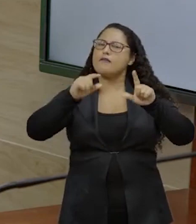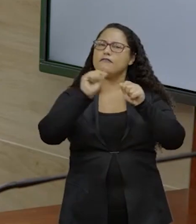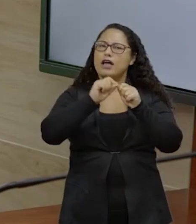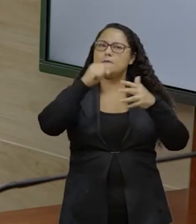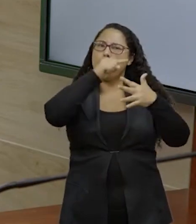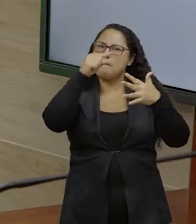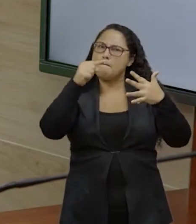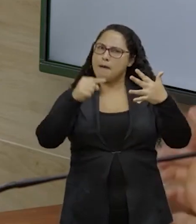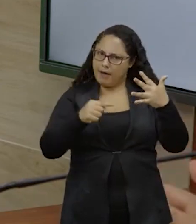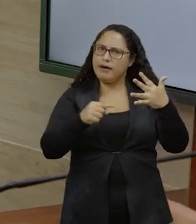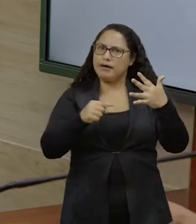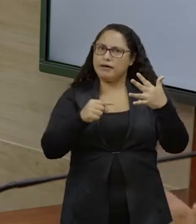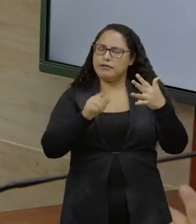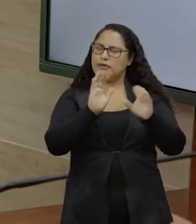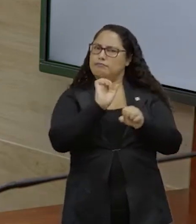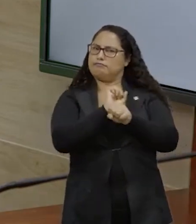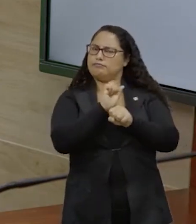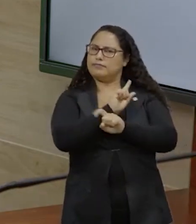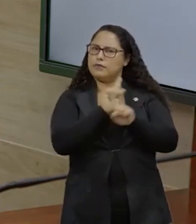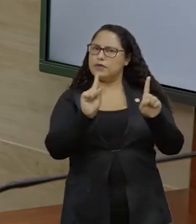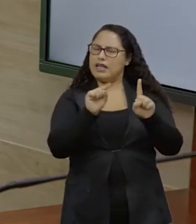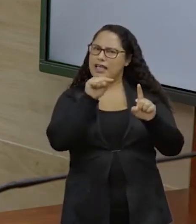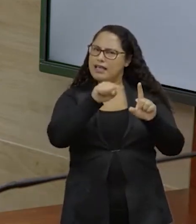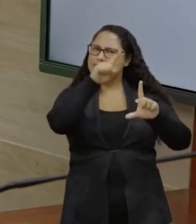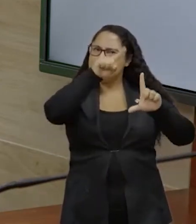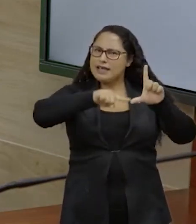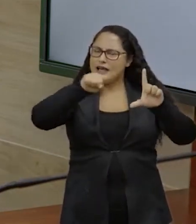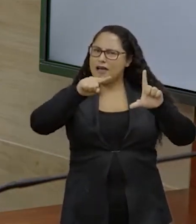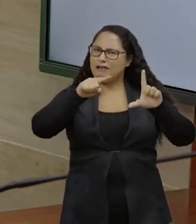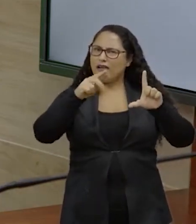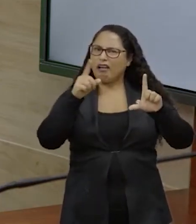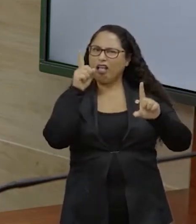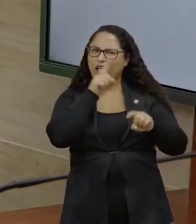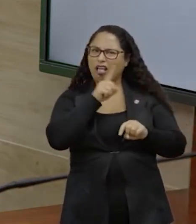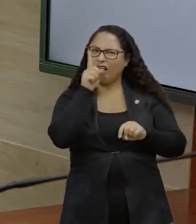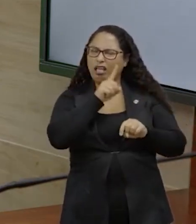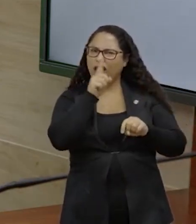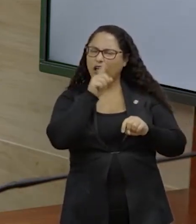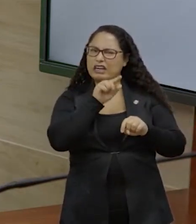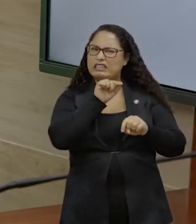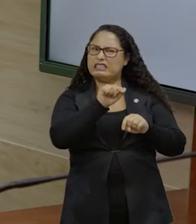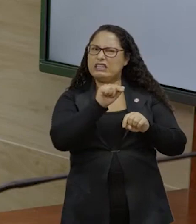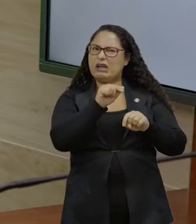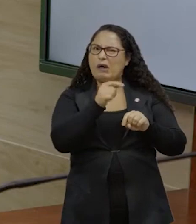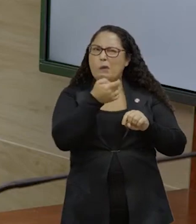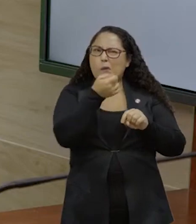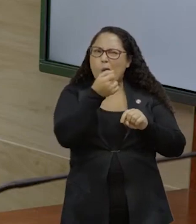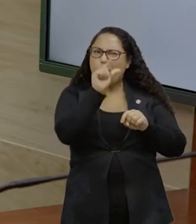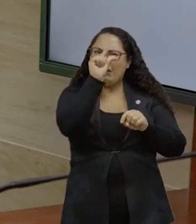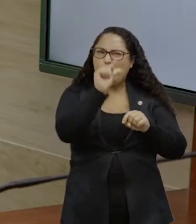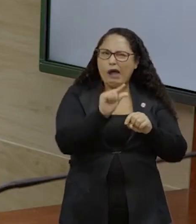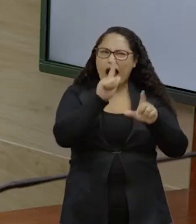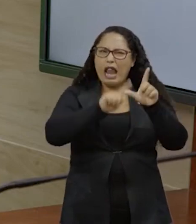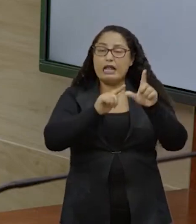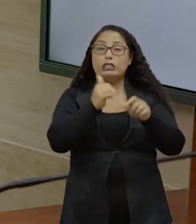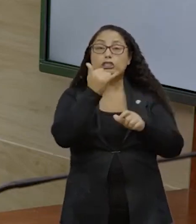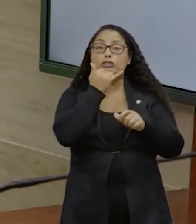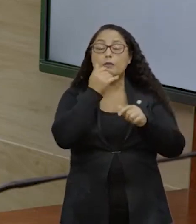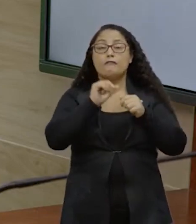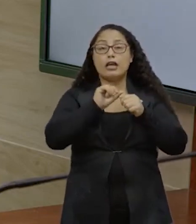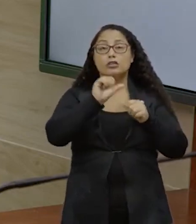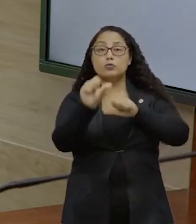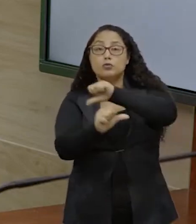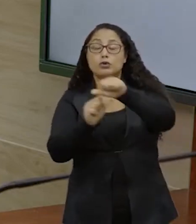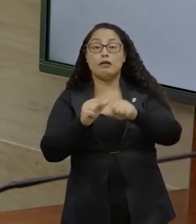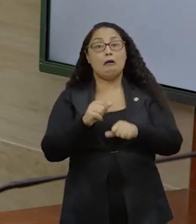assim, assim, assado. Não, mas peraí, esse gráfico ele ficou meio torto, ficou um pouco com a fonte pequena. Ah, não, desculpa, faz assim então.